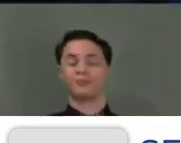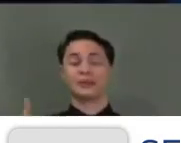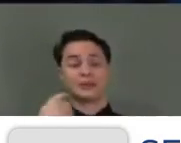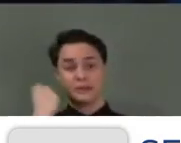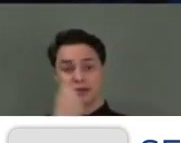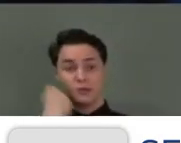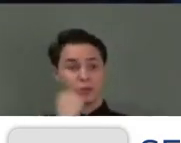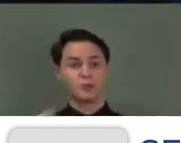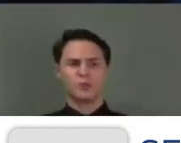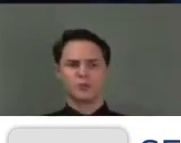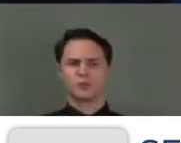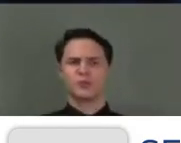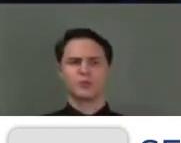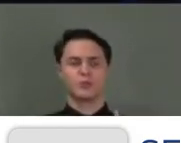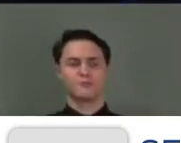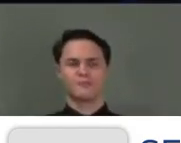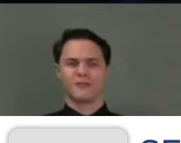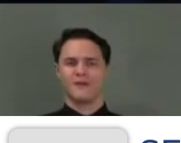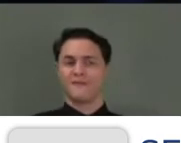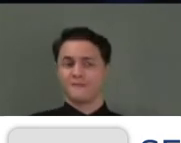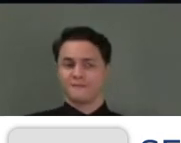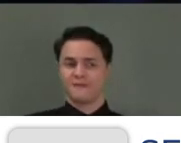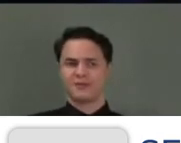do projeto na comissão de segurança